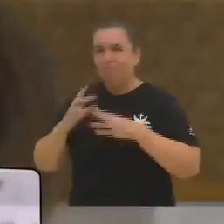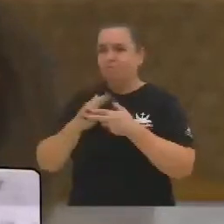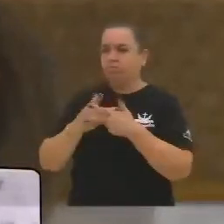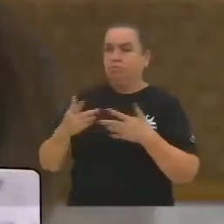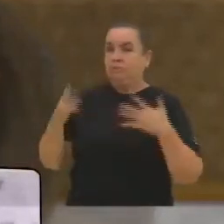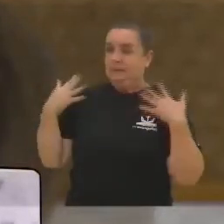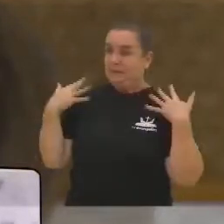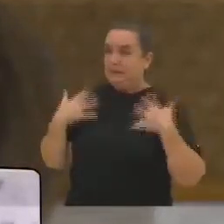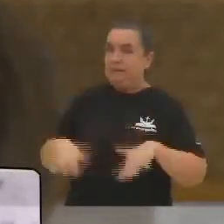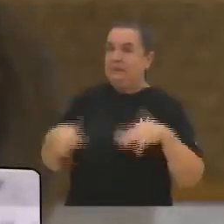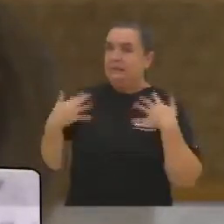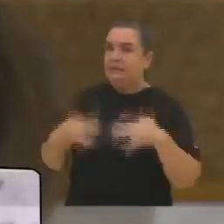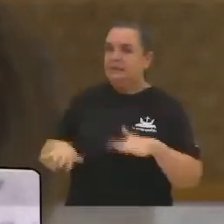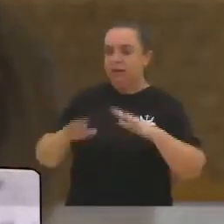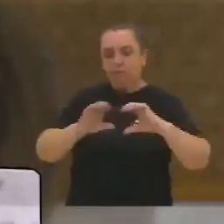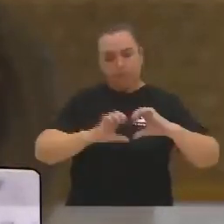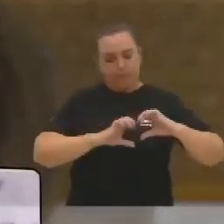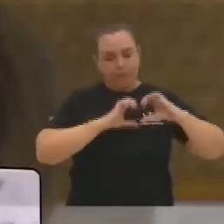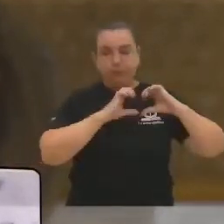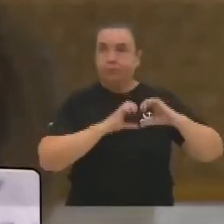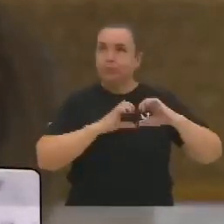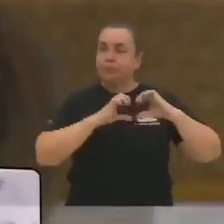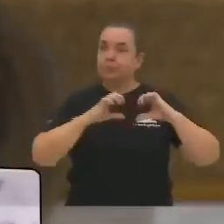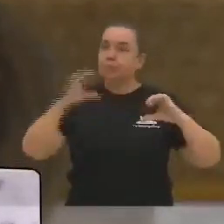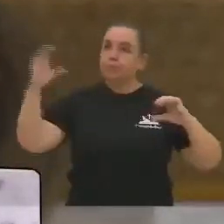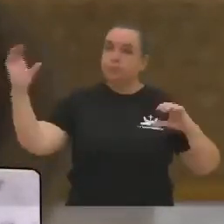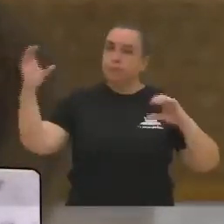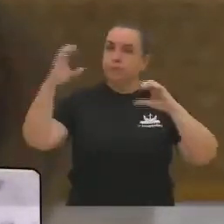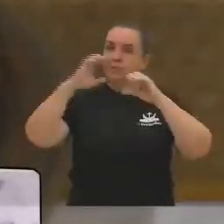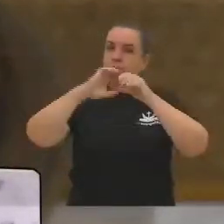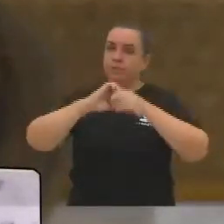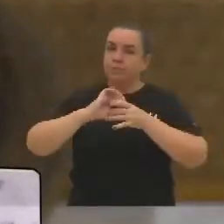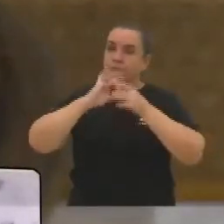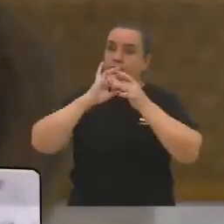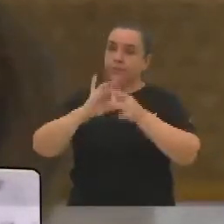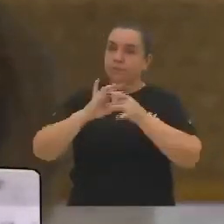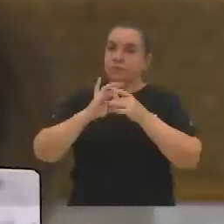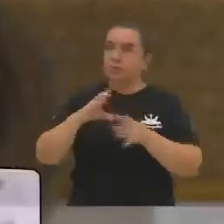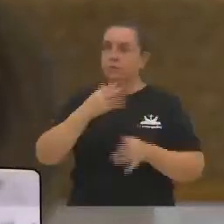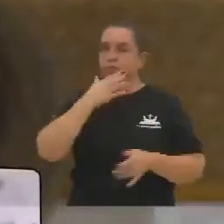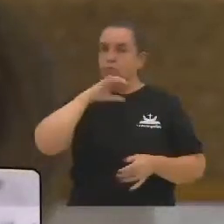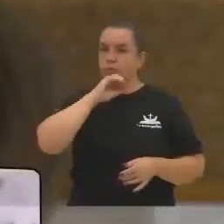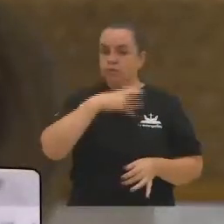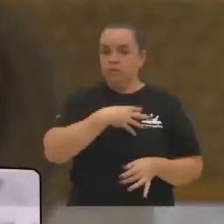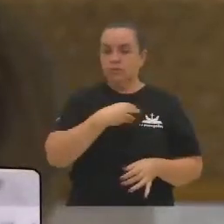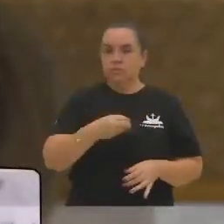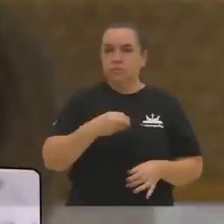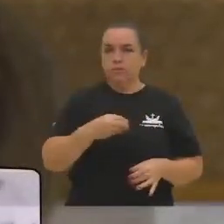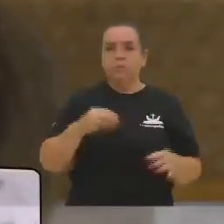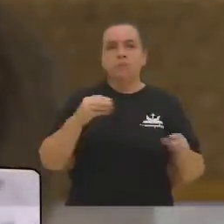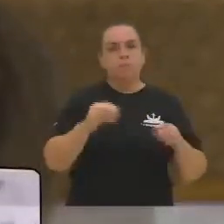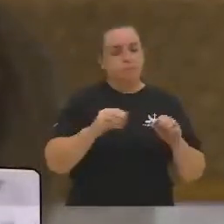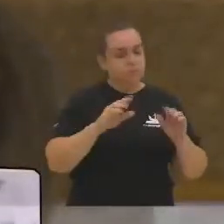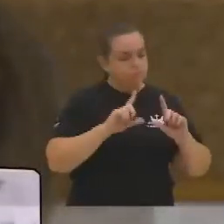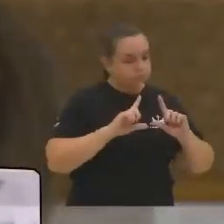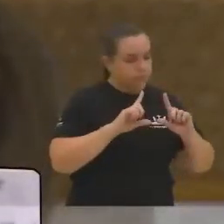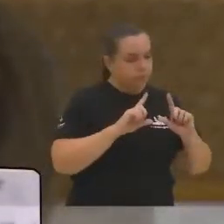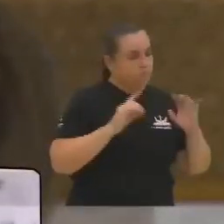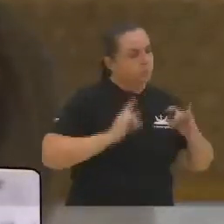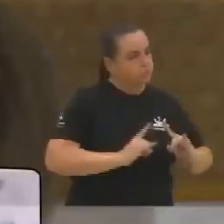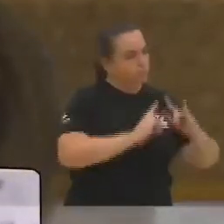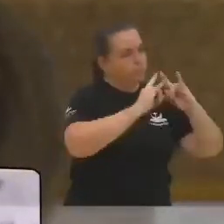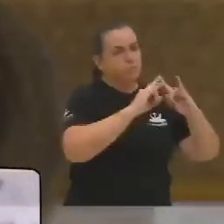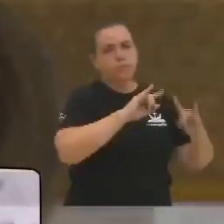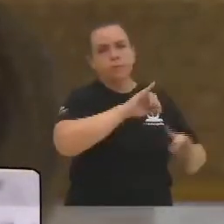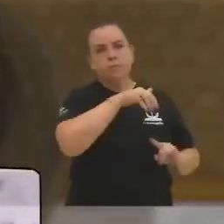para reconduzir o coração do pai ao filho e restabelecer as tribos de Jacó. Felizes os que te viram e